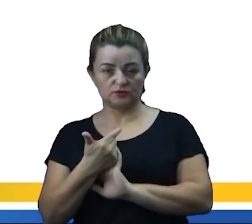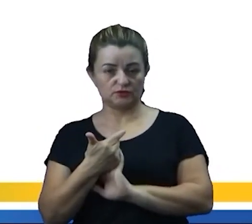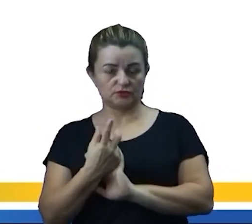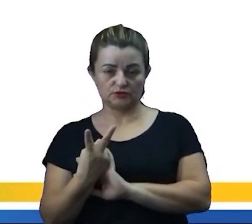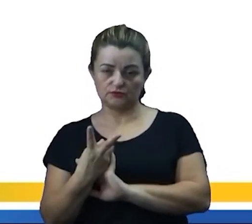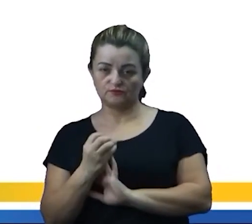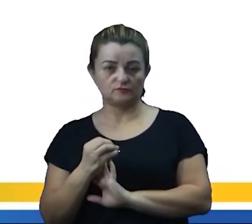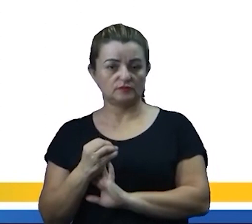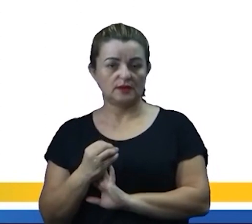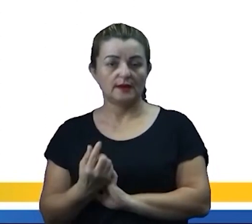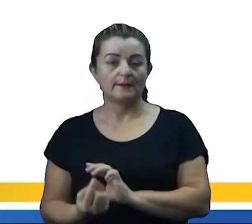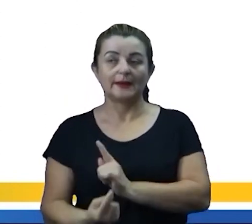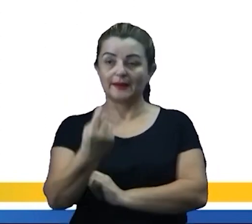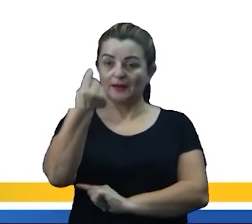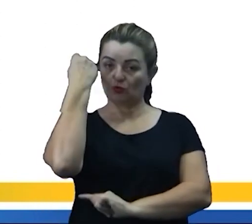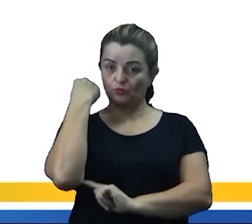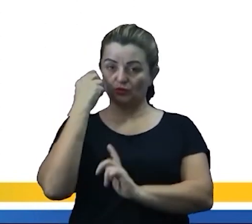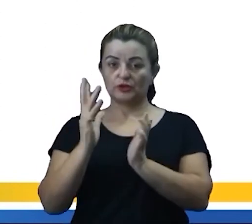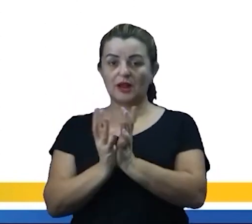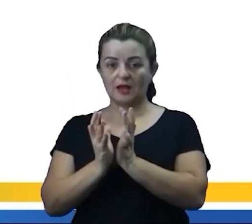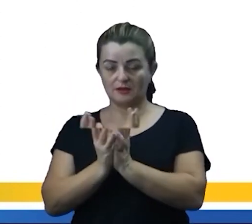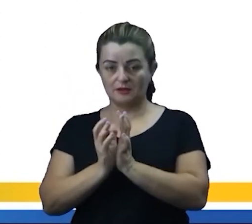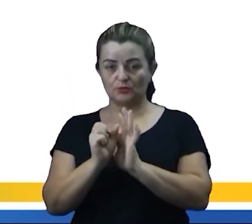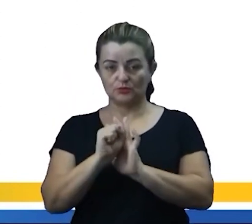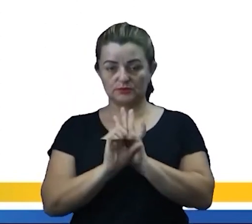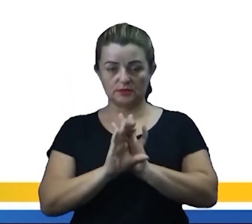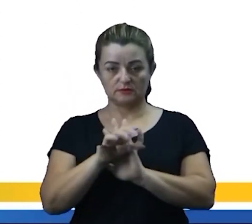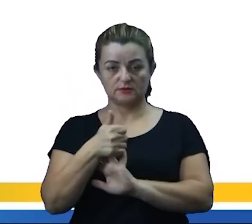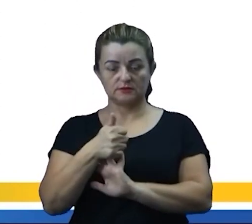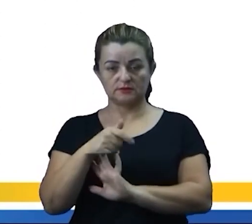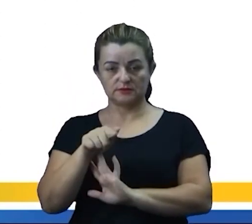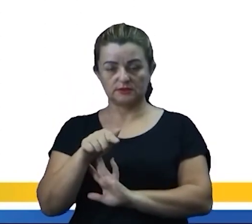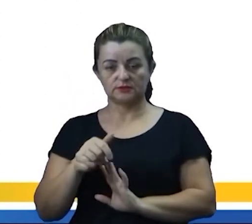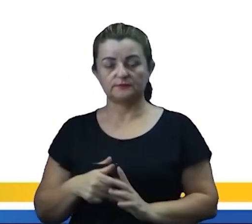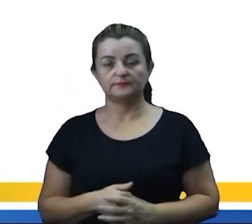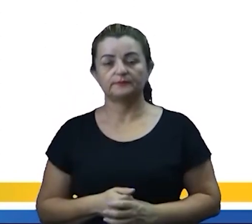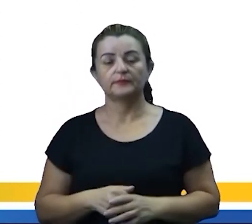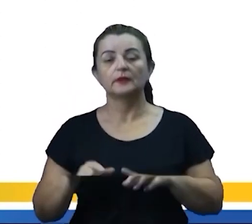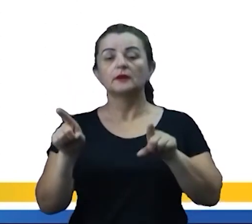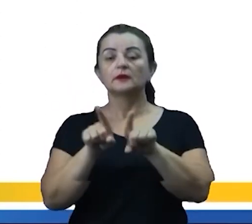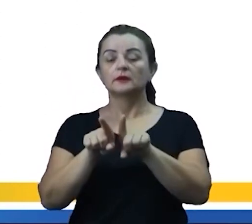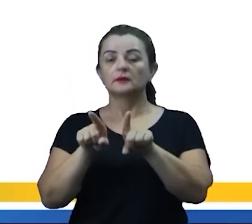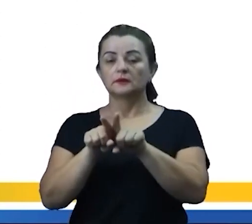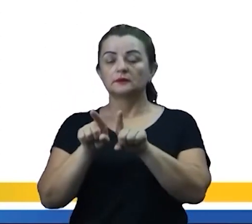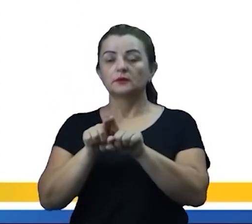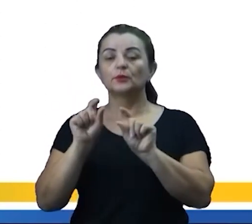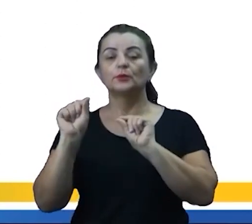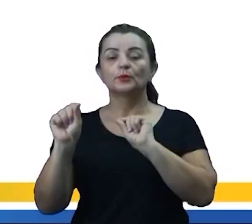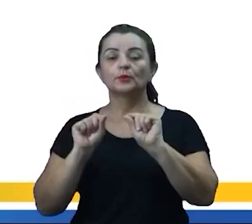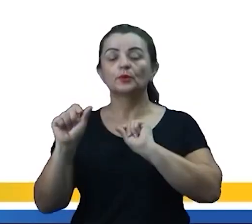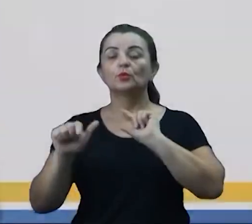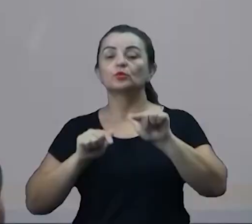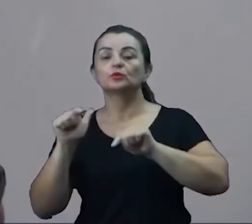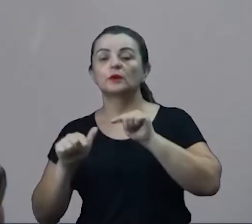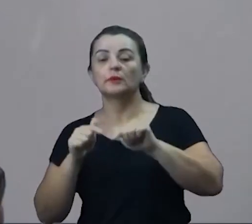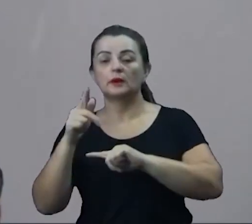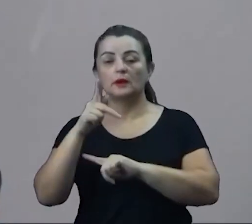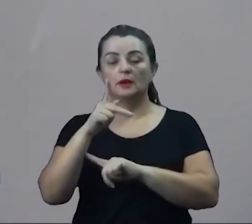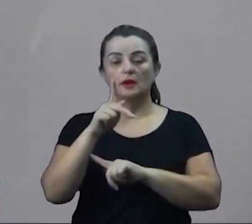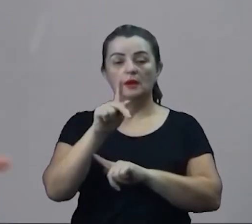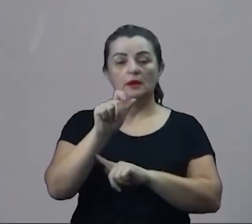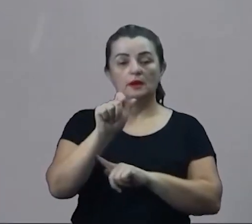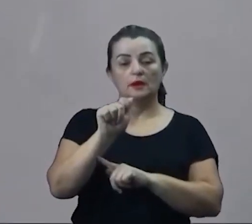galera daquela época, tá? Do século XVII. E também temos o pastoralismo. Sim, no